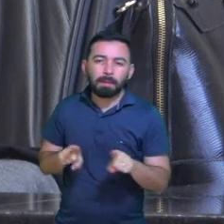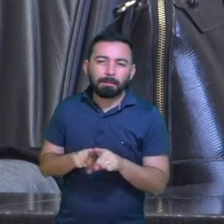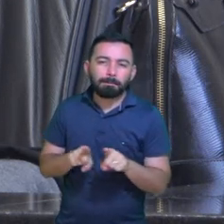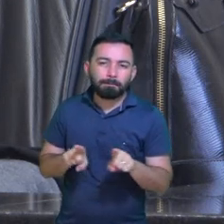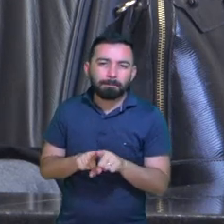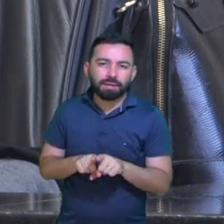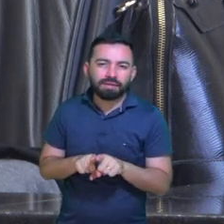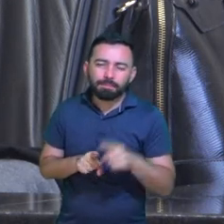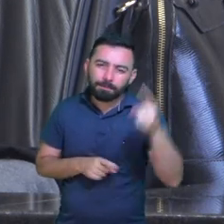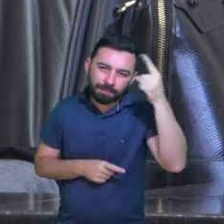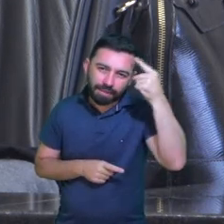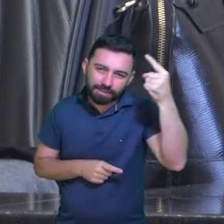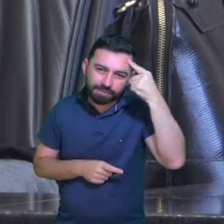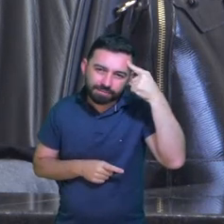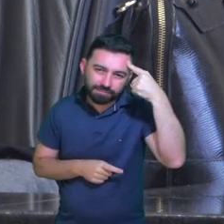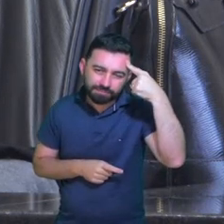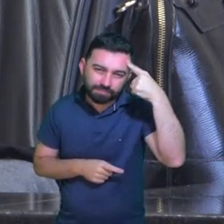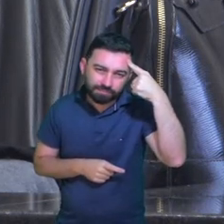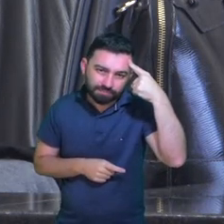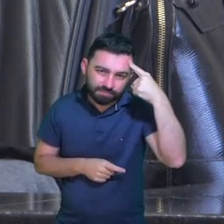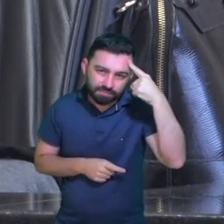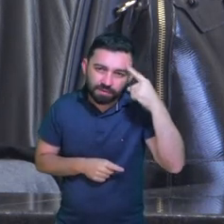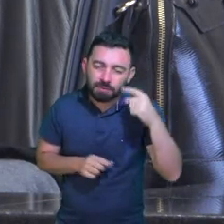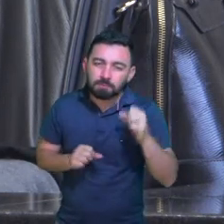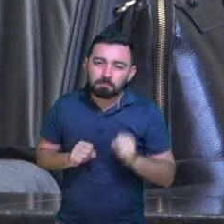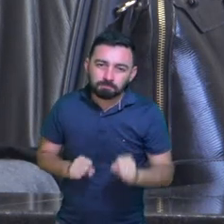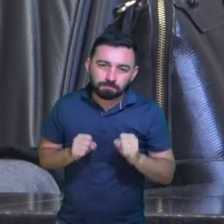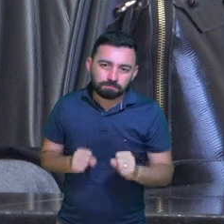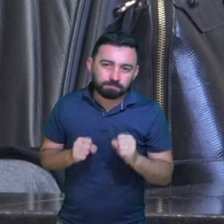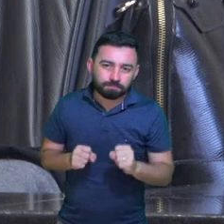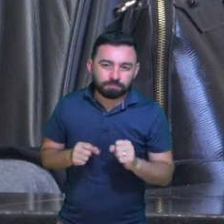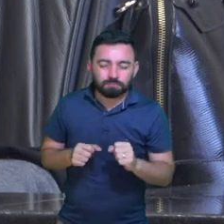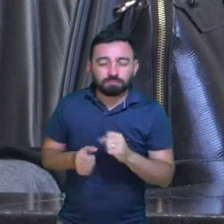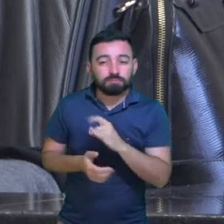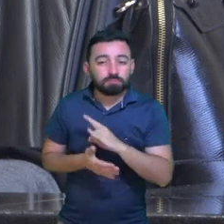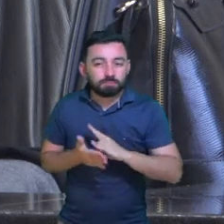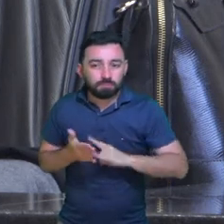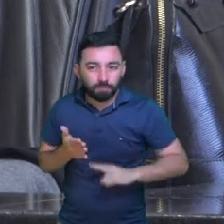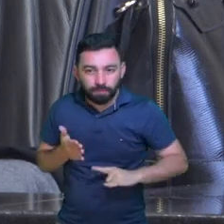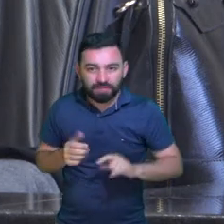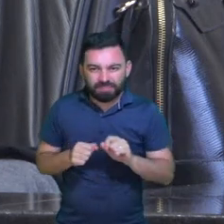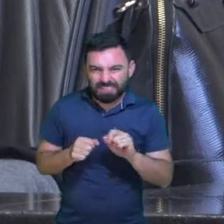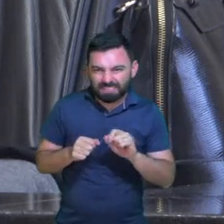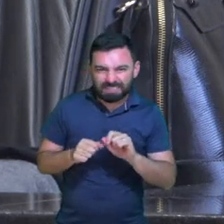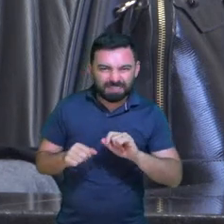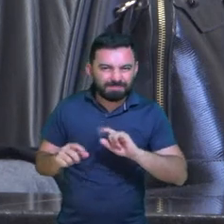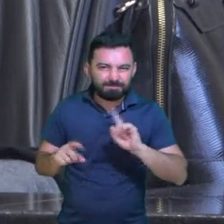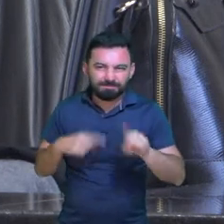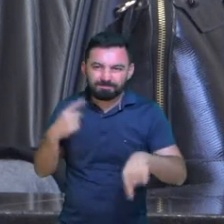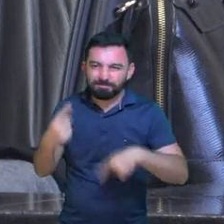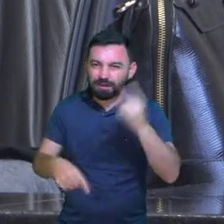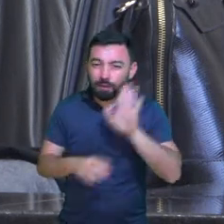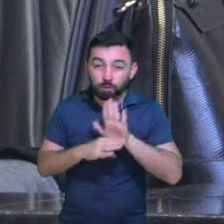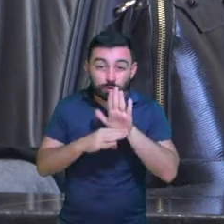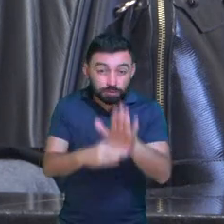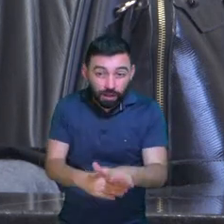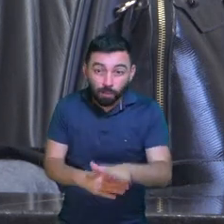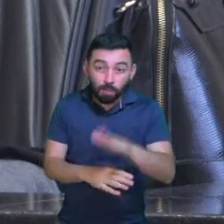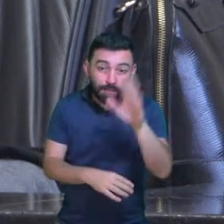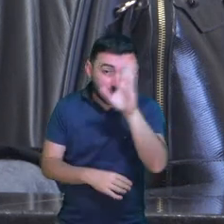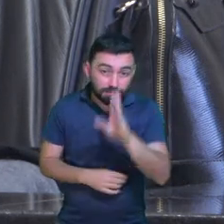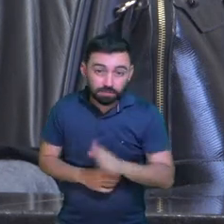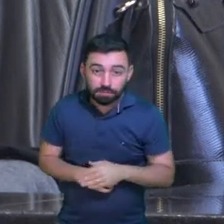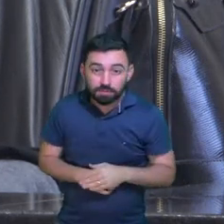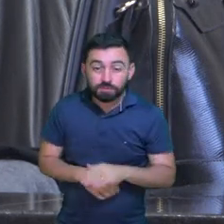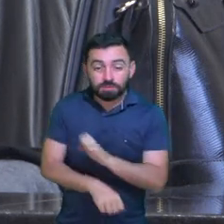agora no na possibilidade de vocês fazerem um documento que pode ser revolucionário até pro país a questão do estágio é